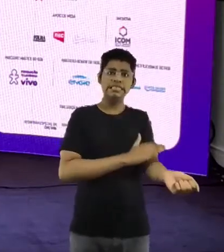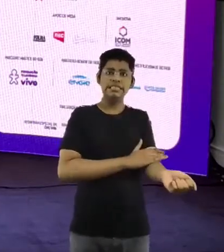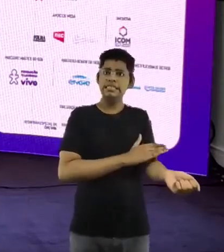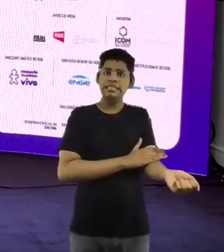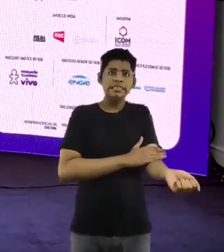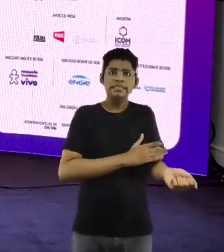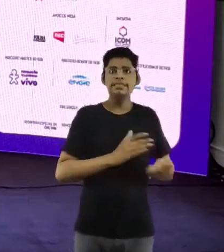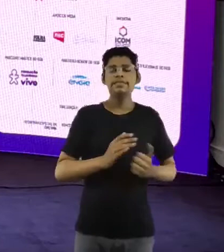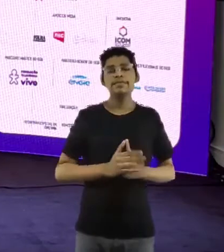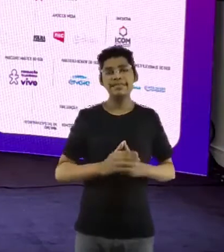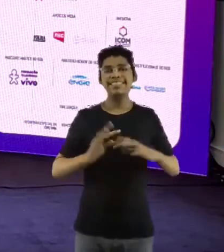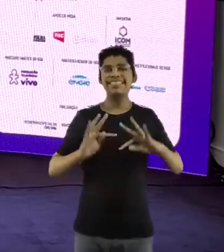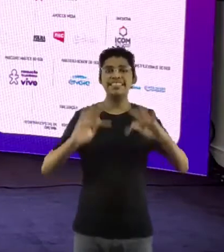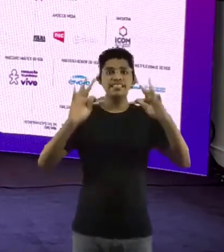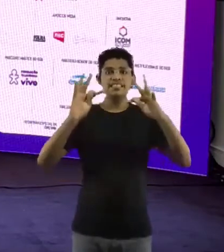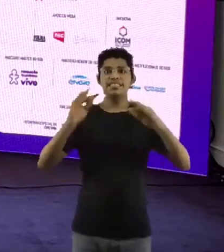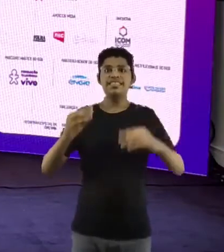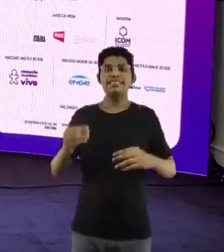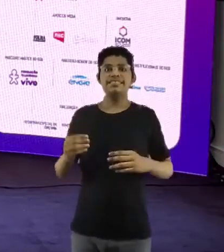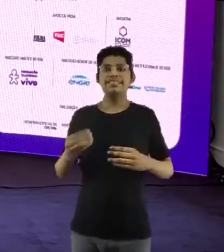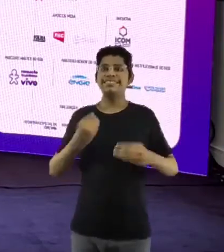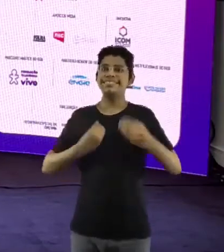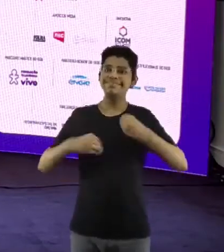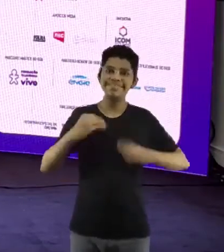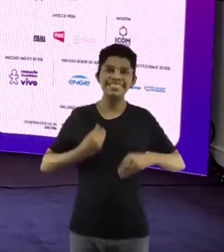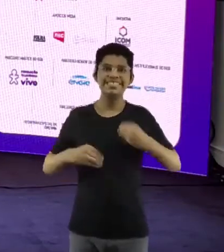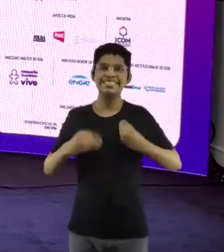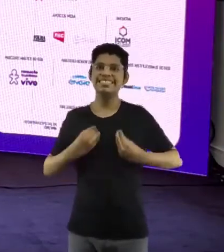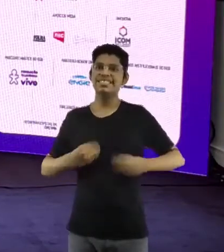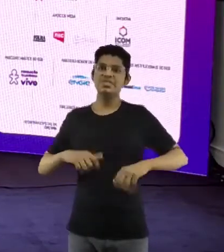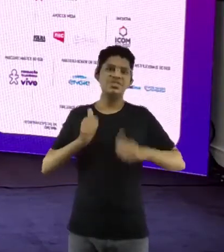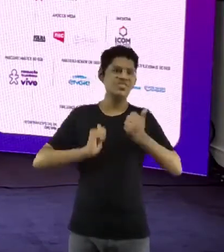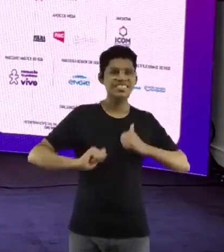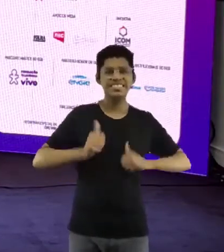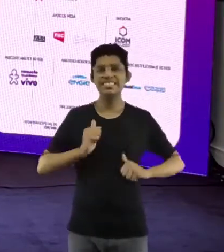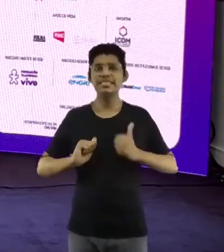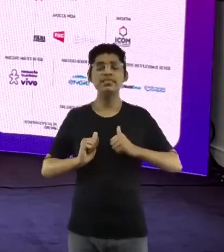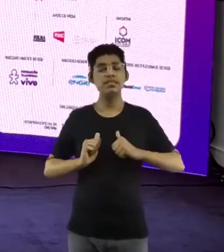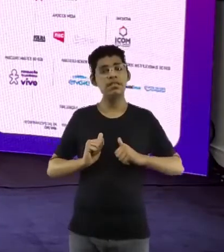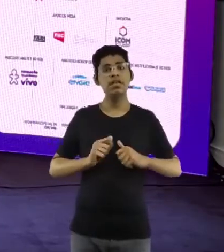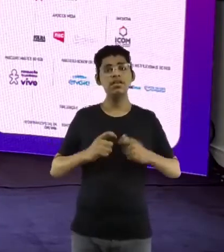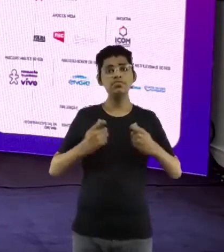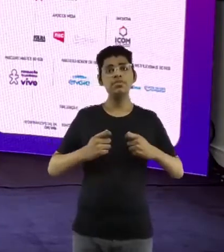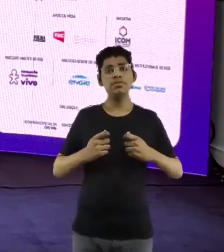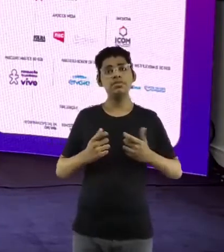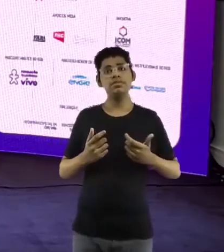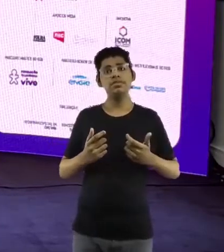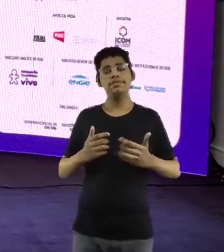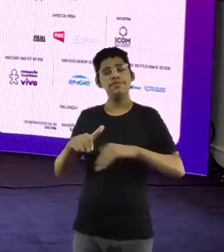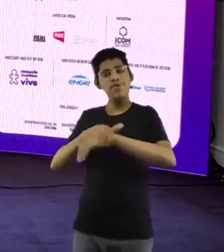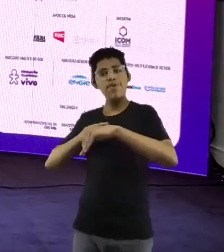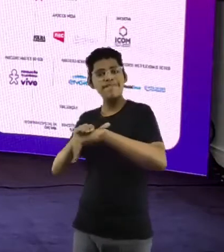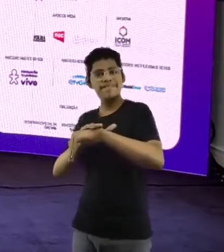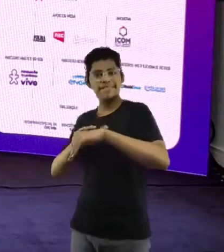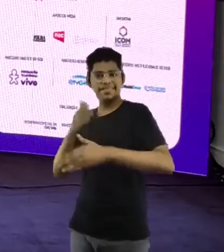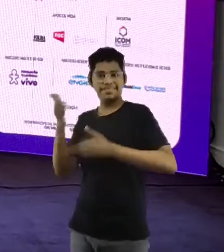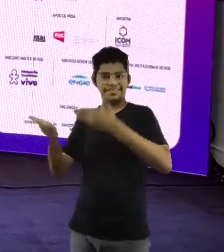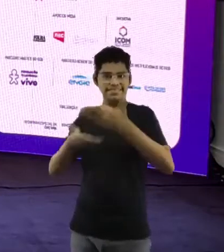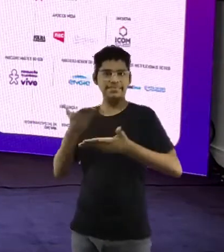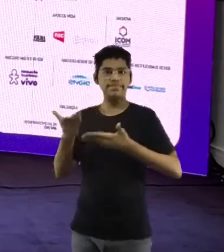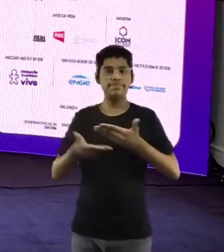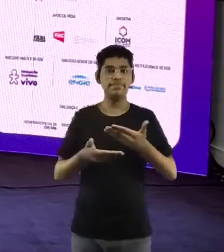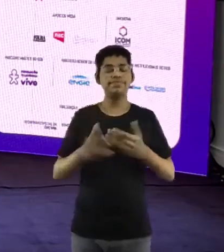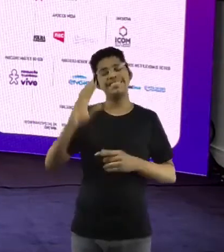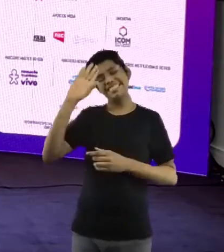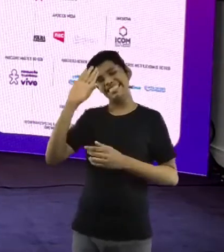temos depressão, temos ansiedade, tudo isso tem que ser endereçado e nós, como seres humanos, precisamos tomar melhores